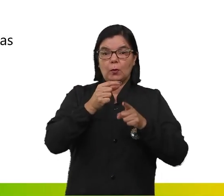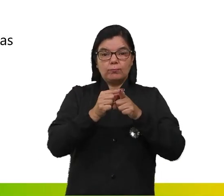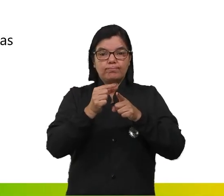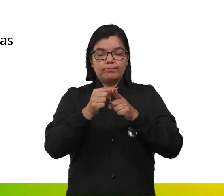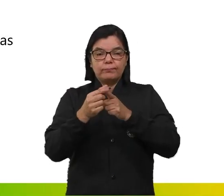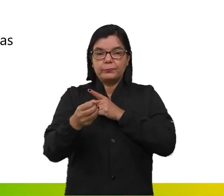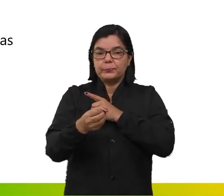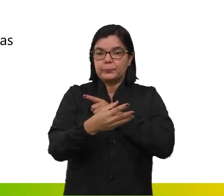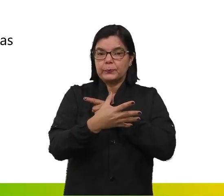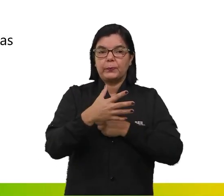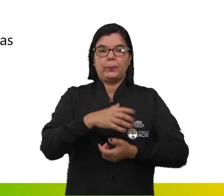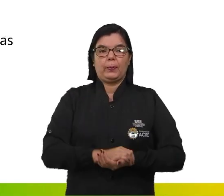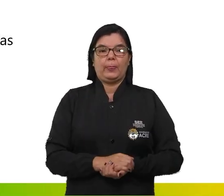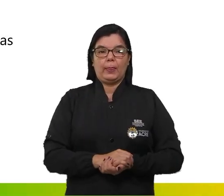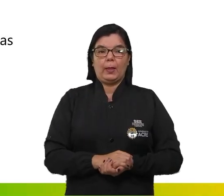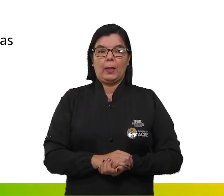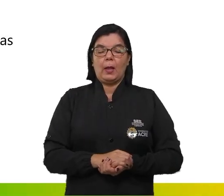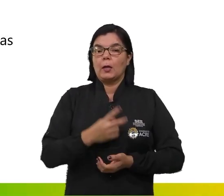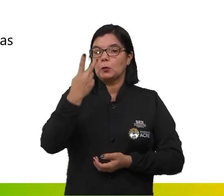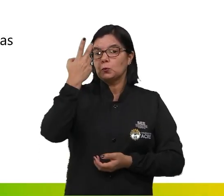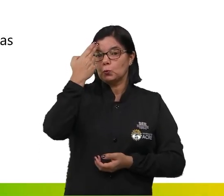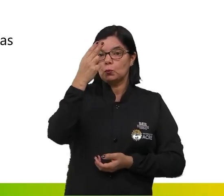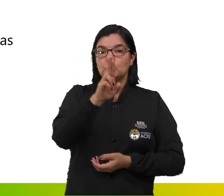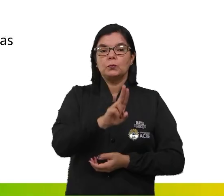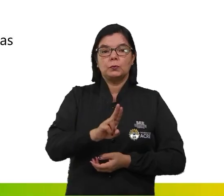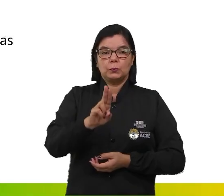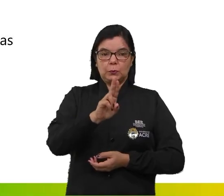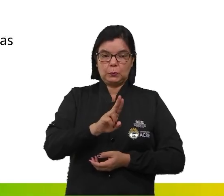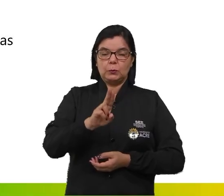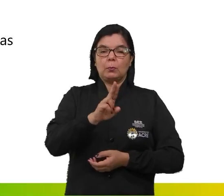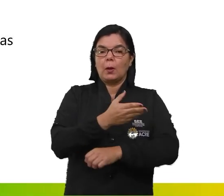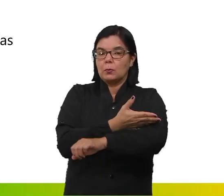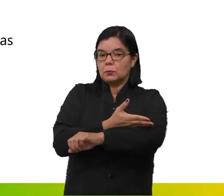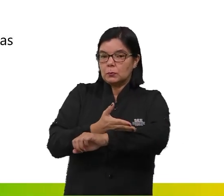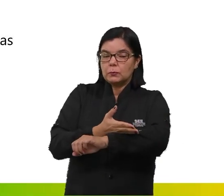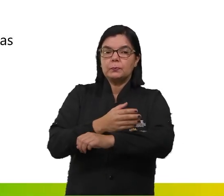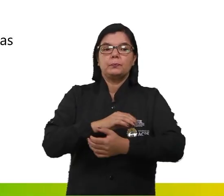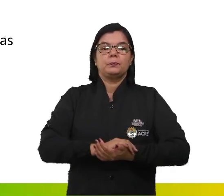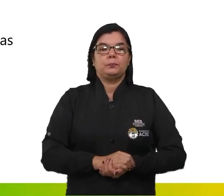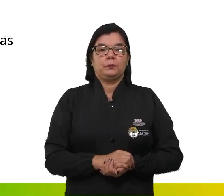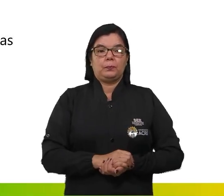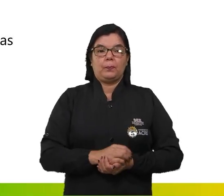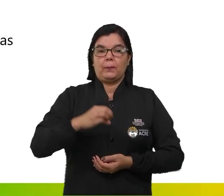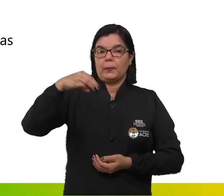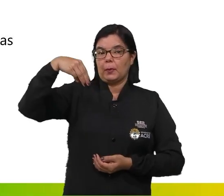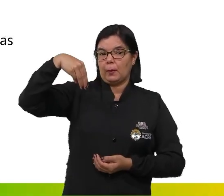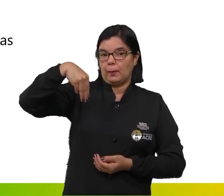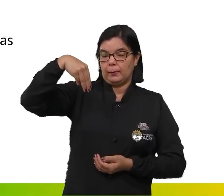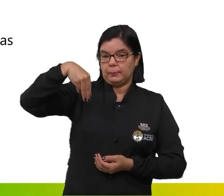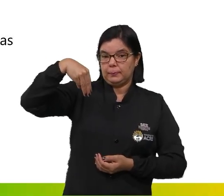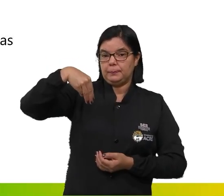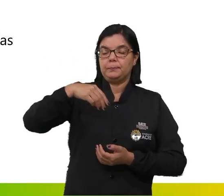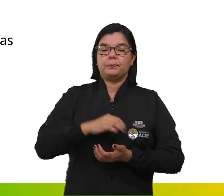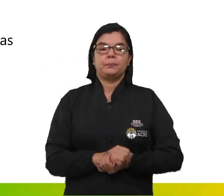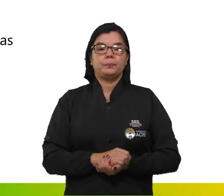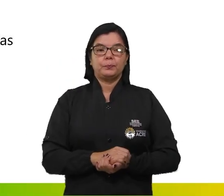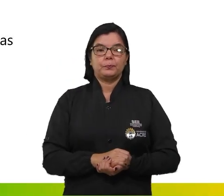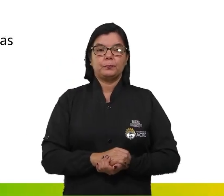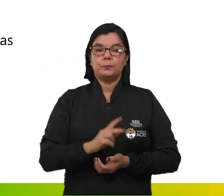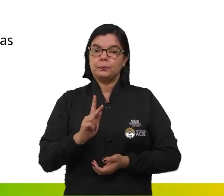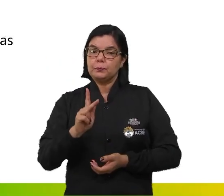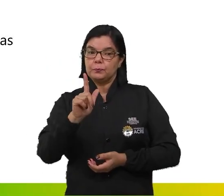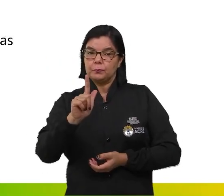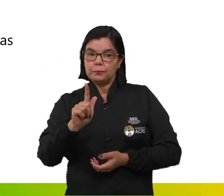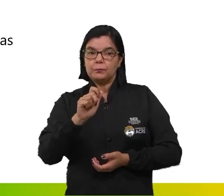nova. As unidades padrões, aquelas que nós estamos mais acostumados, são o metro, o quilograma,